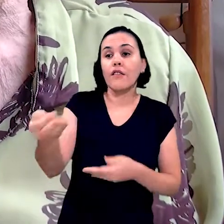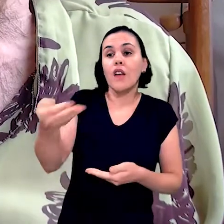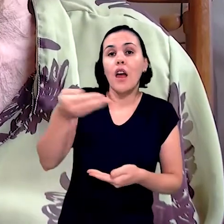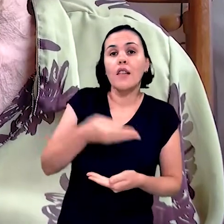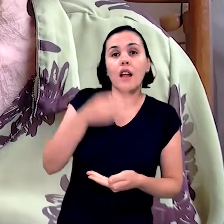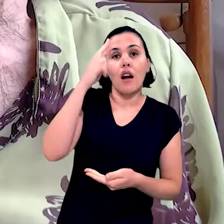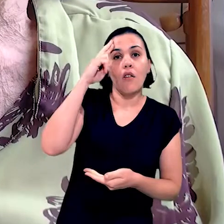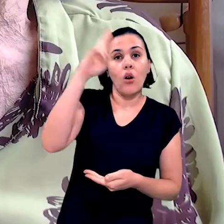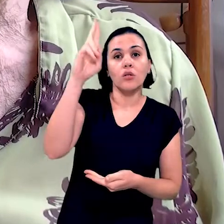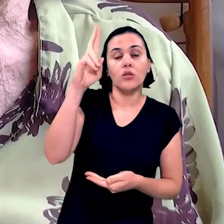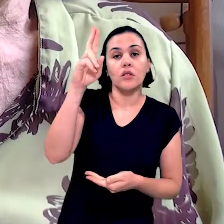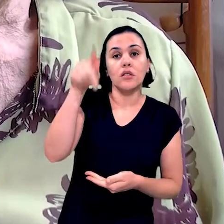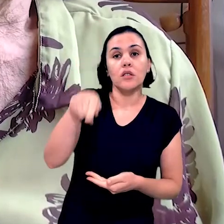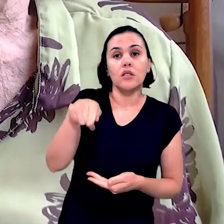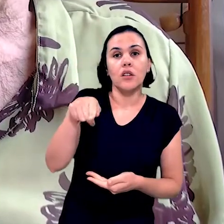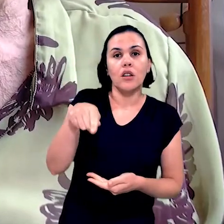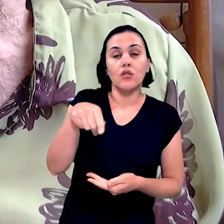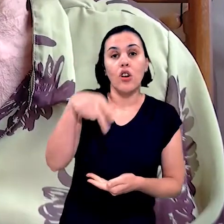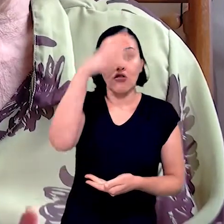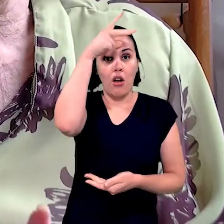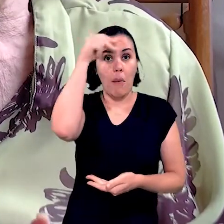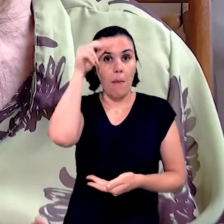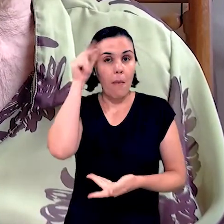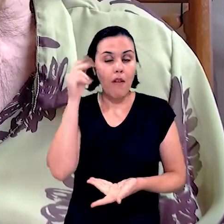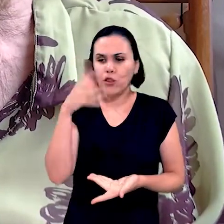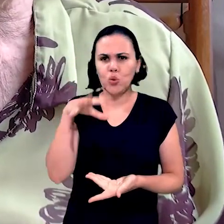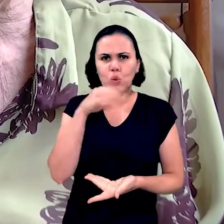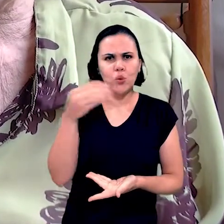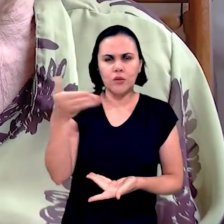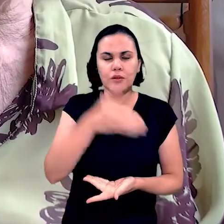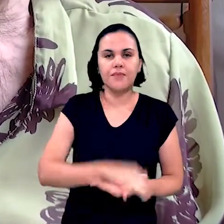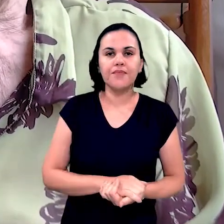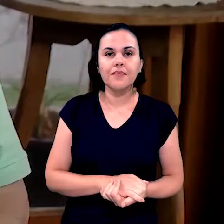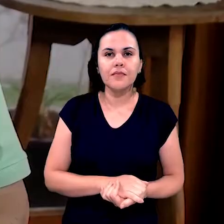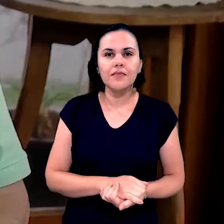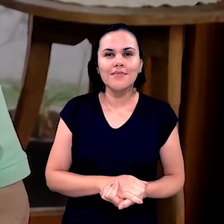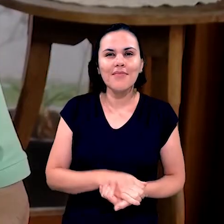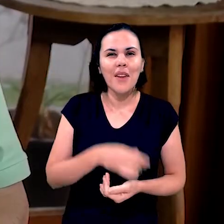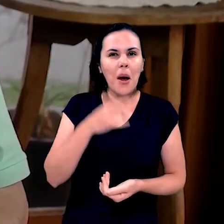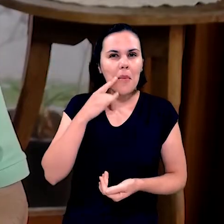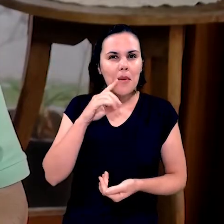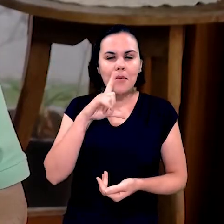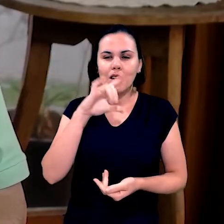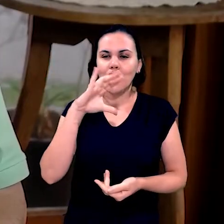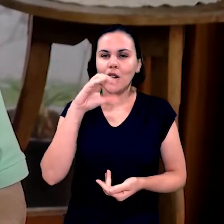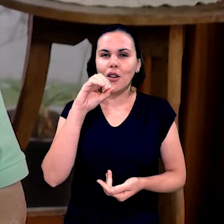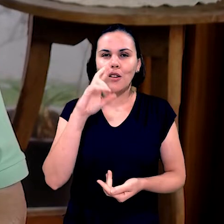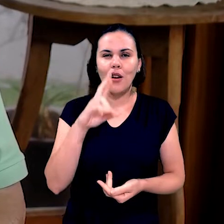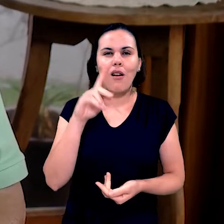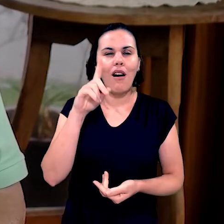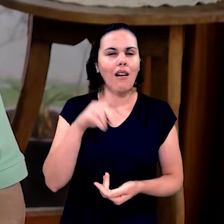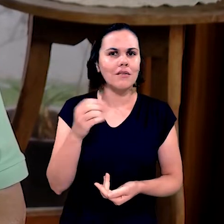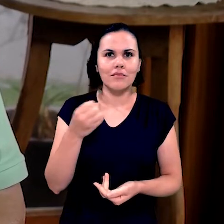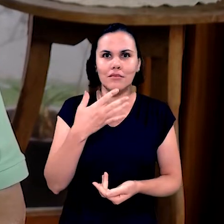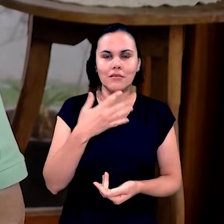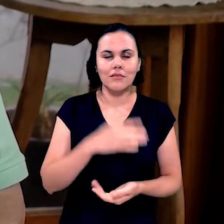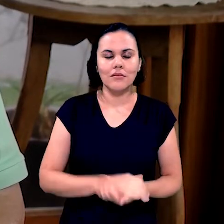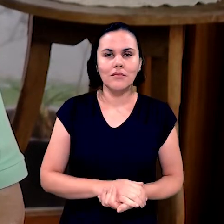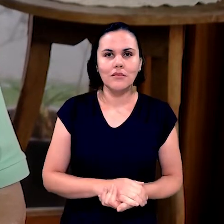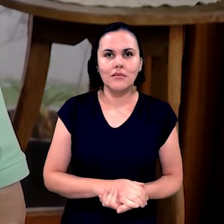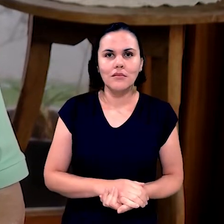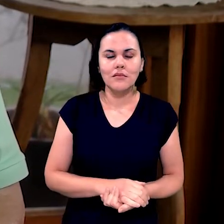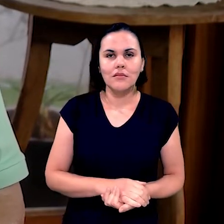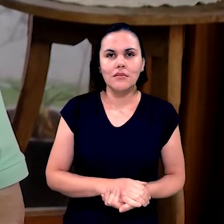as autoridades. Aqui ia prefeito, ia tudo na alvorada. O licor é realmente uma coisa inusitada,